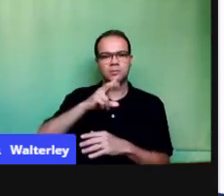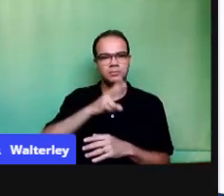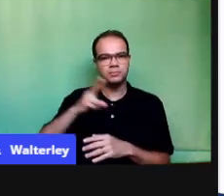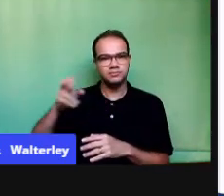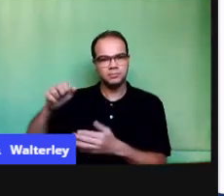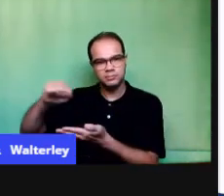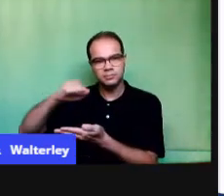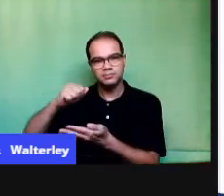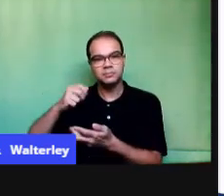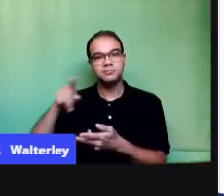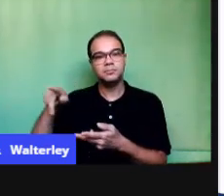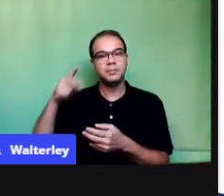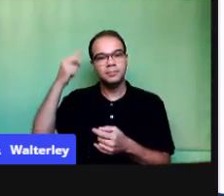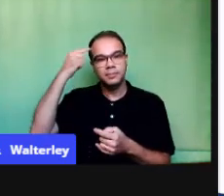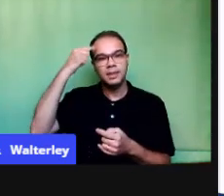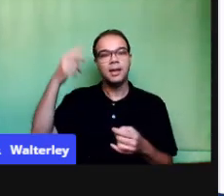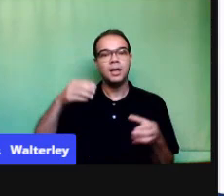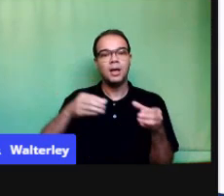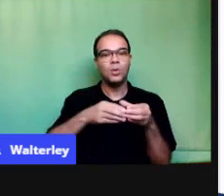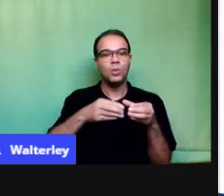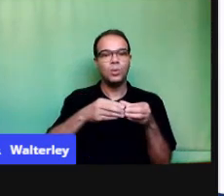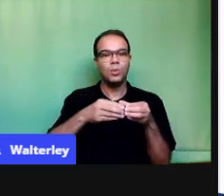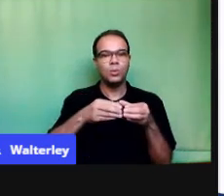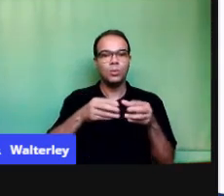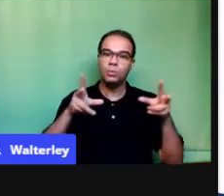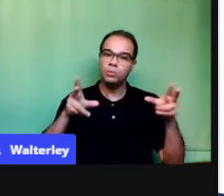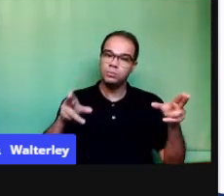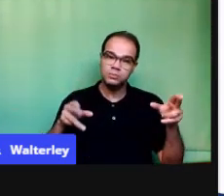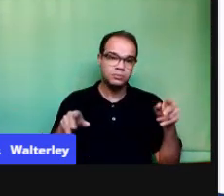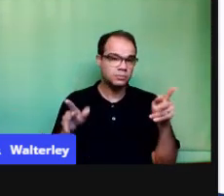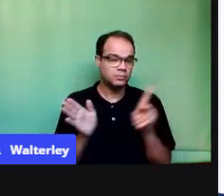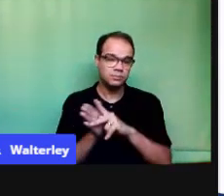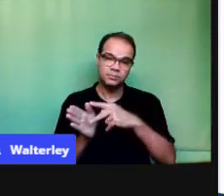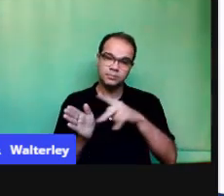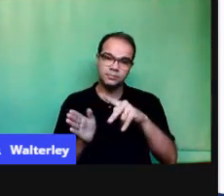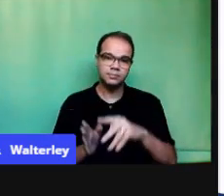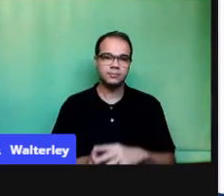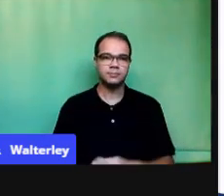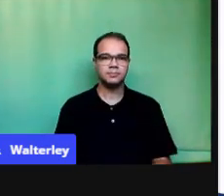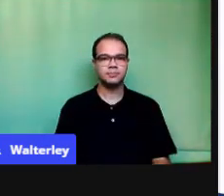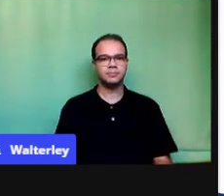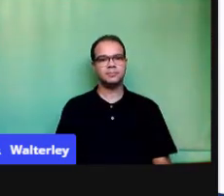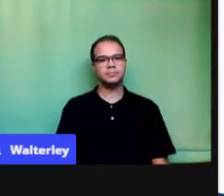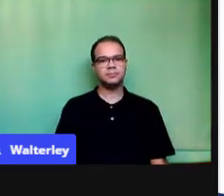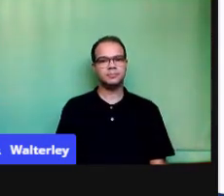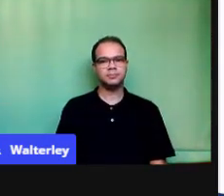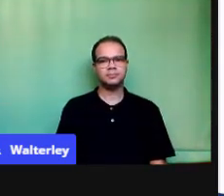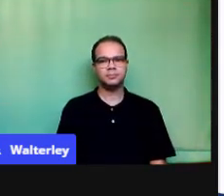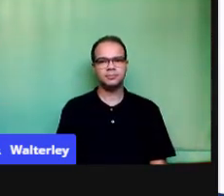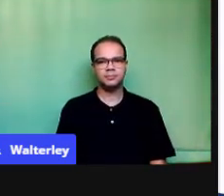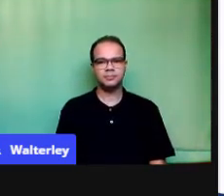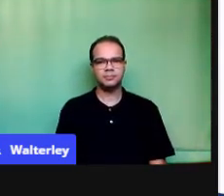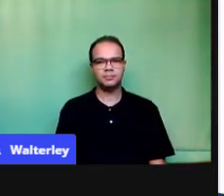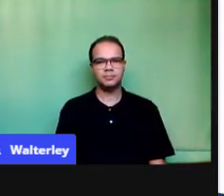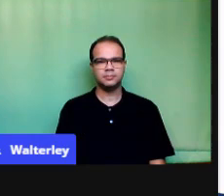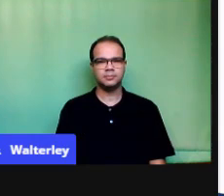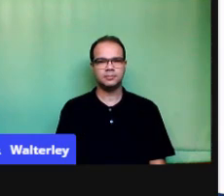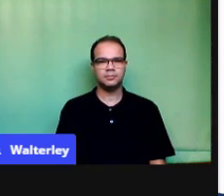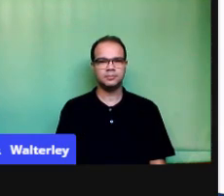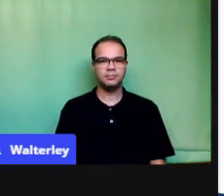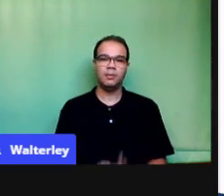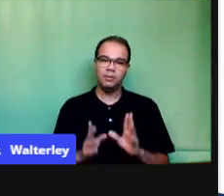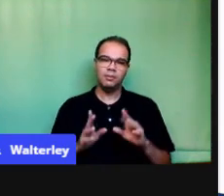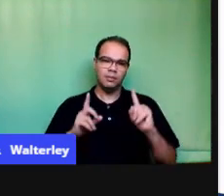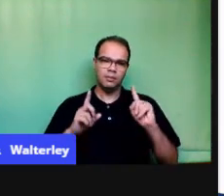grupo. Eu acho que é mais ou menos isso que eu gostaria de falar. E aí acho que depois no chat a